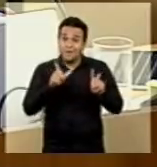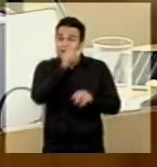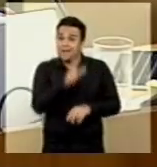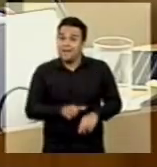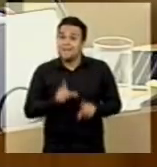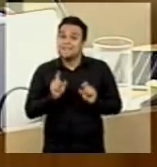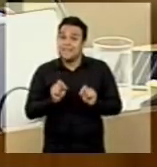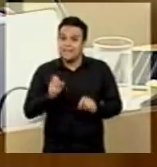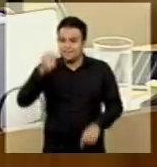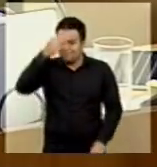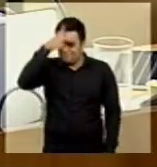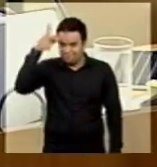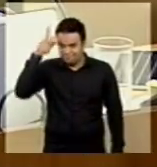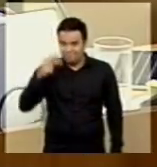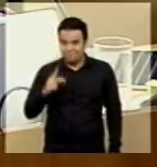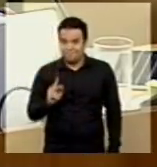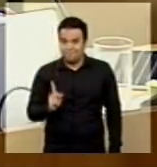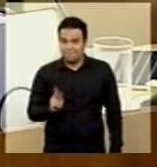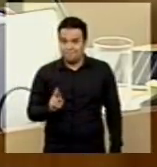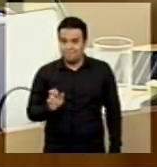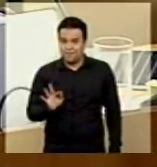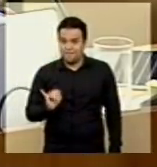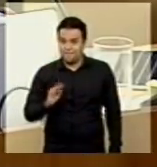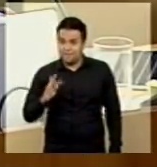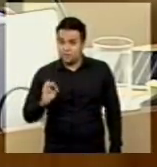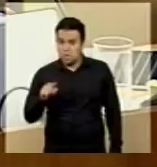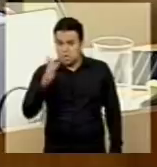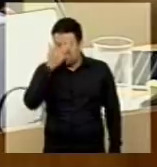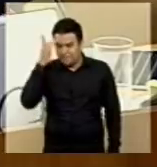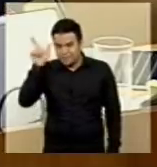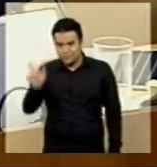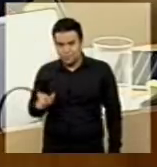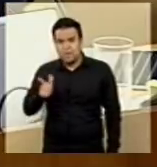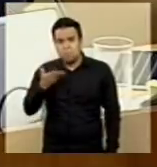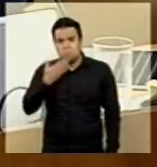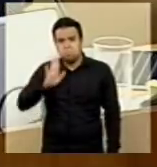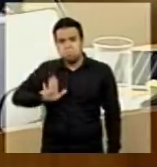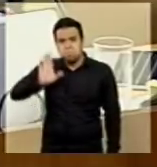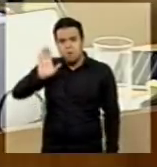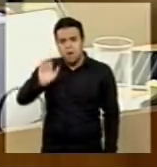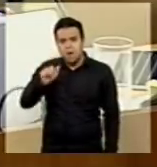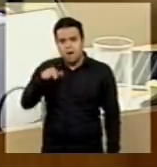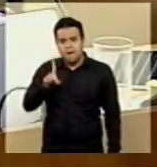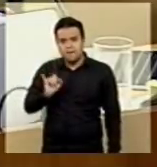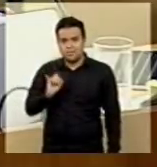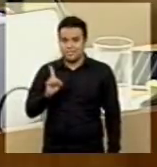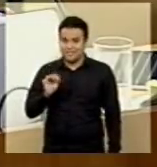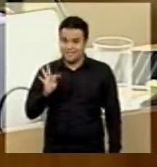verdade, quando praticado, o fato era um cidadão comum candidato a prefeito.